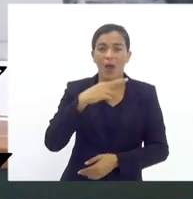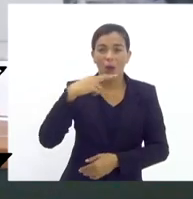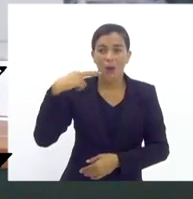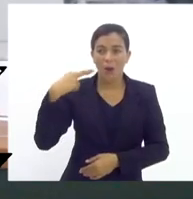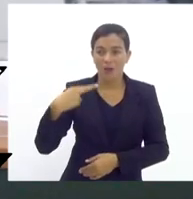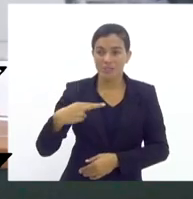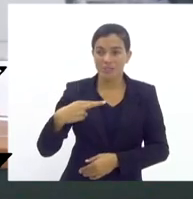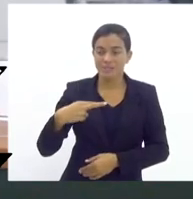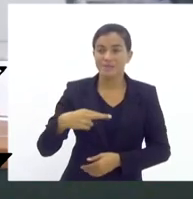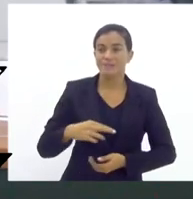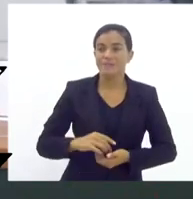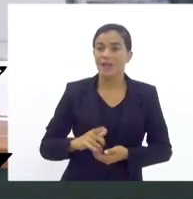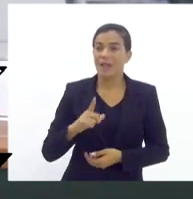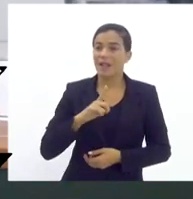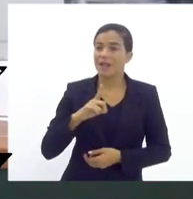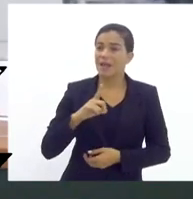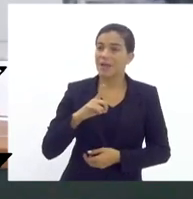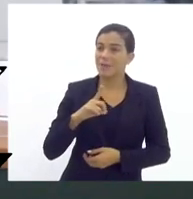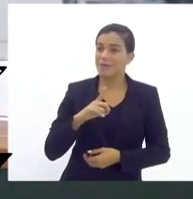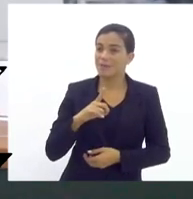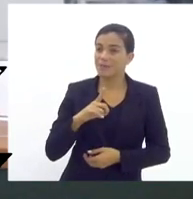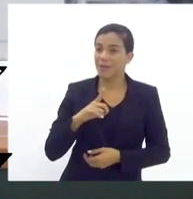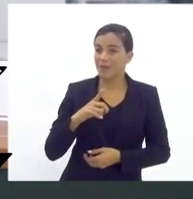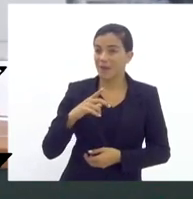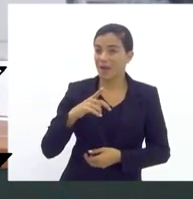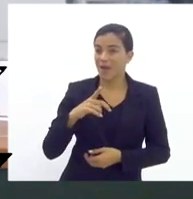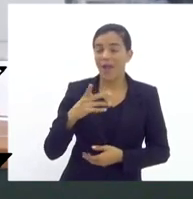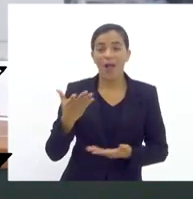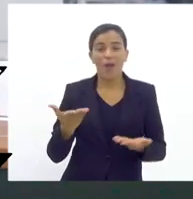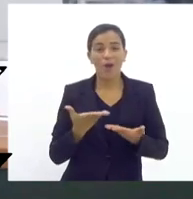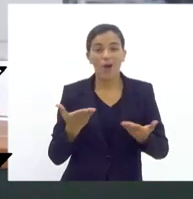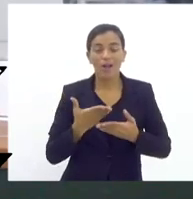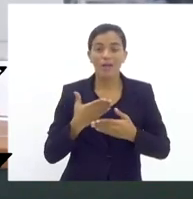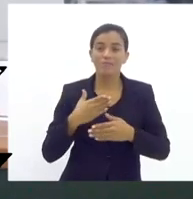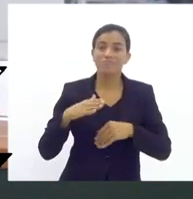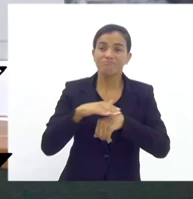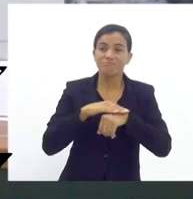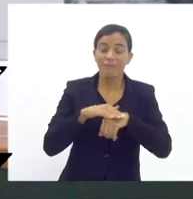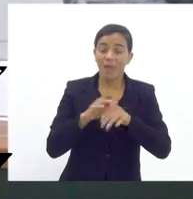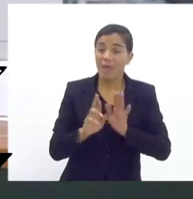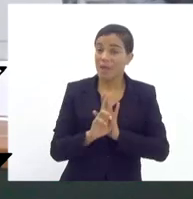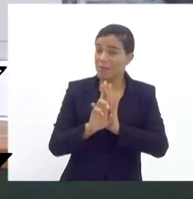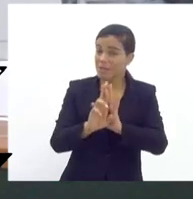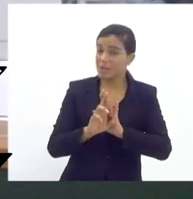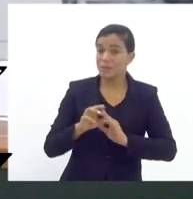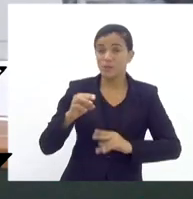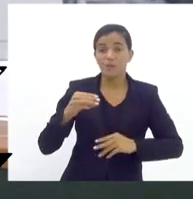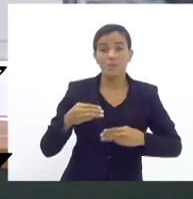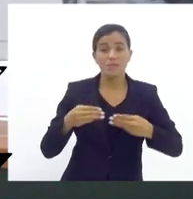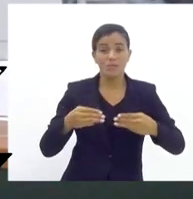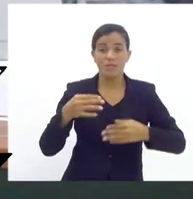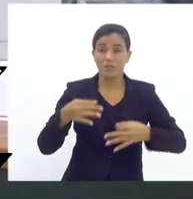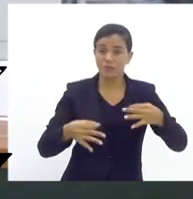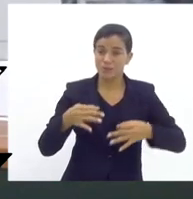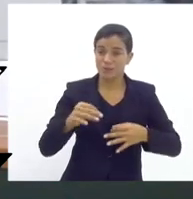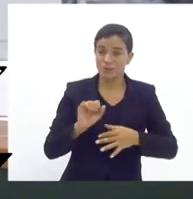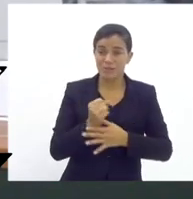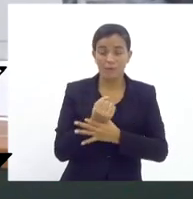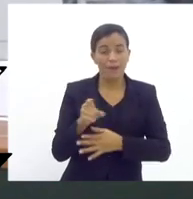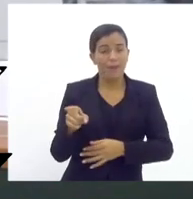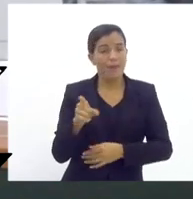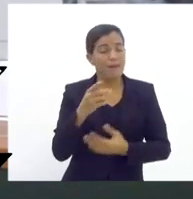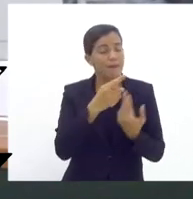ela tá desde o início da audiência pública fará agora fala pelo Ministério da Justiça e Segurança Pública Sheila é